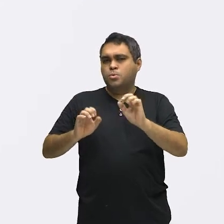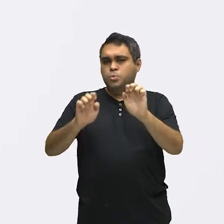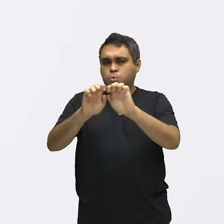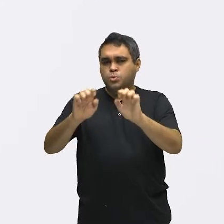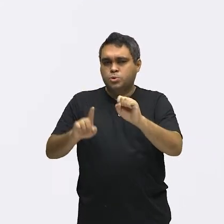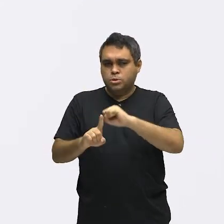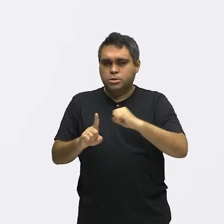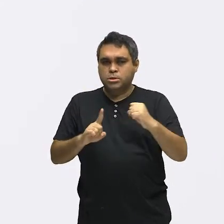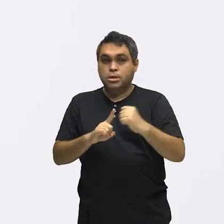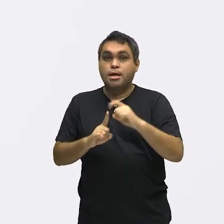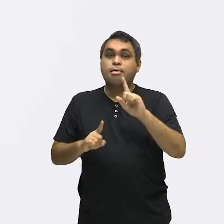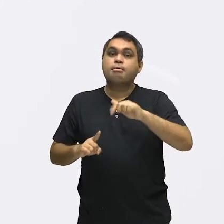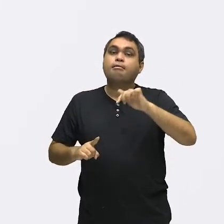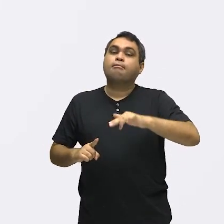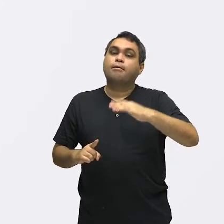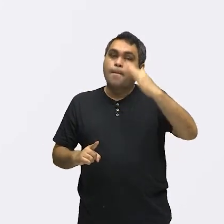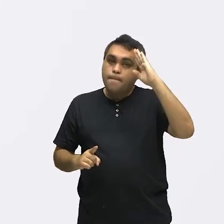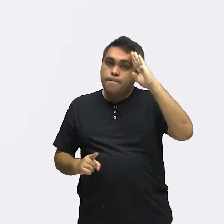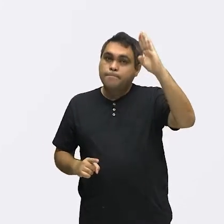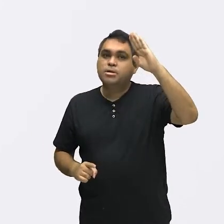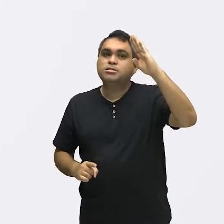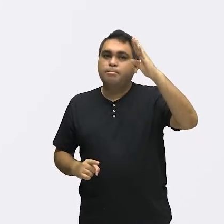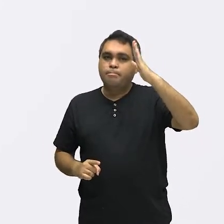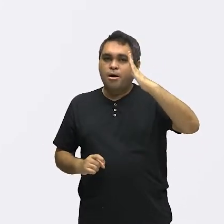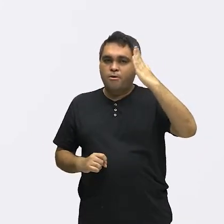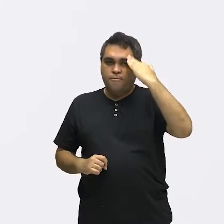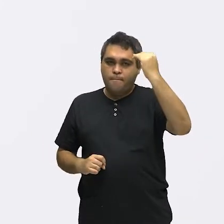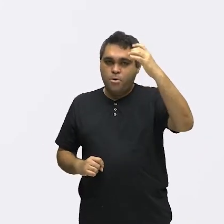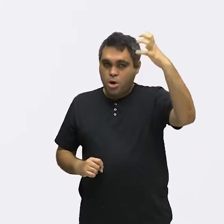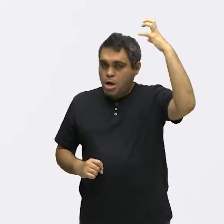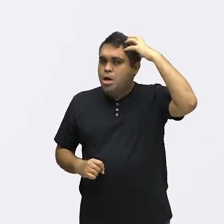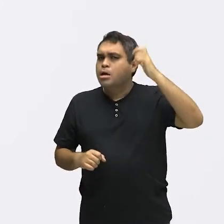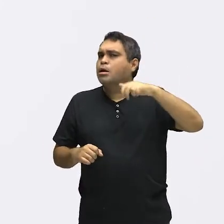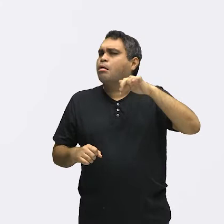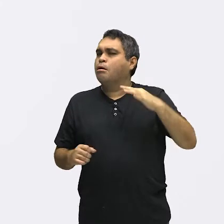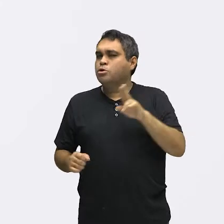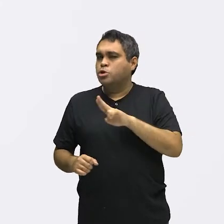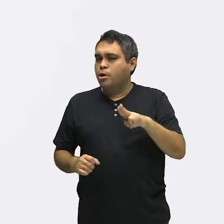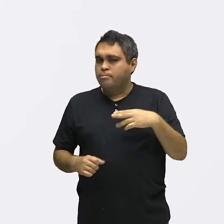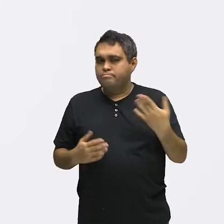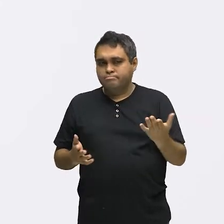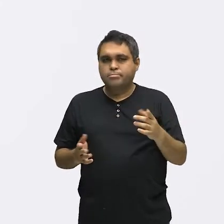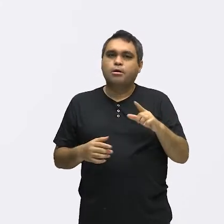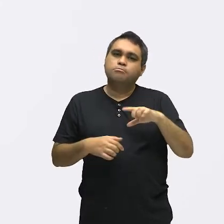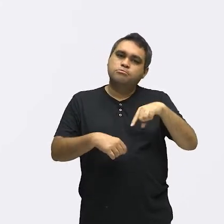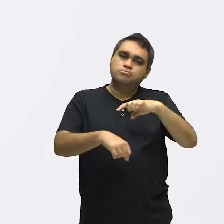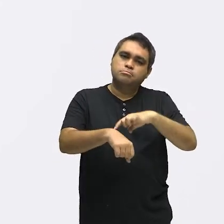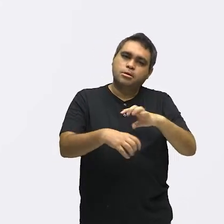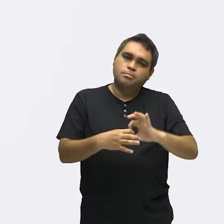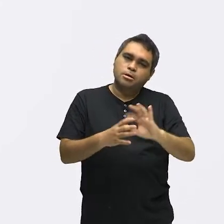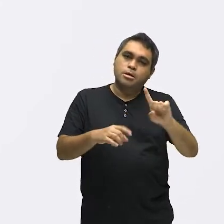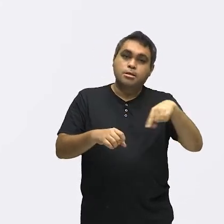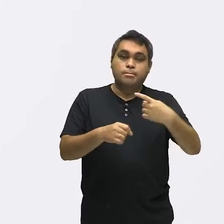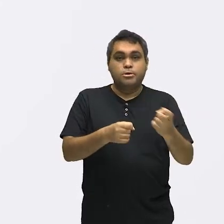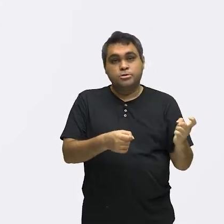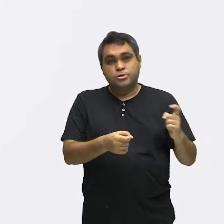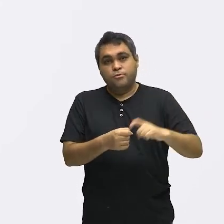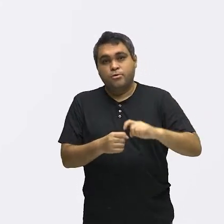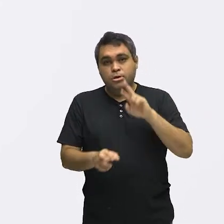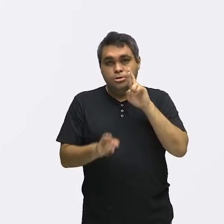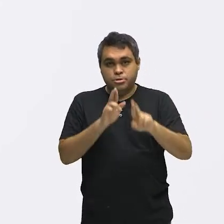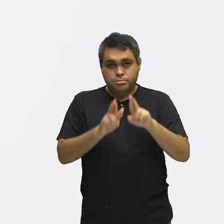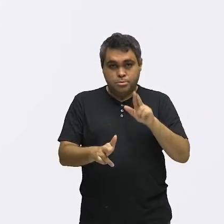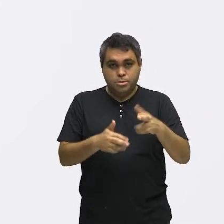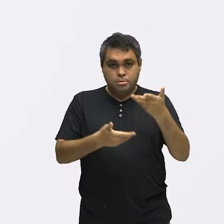principal representante, tá bom? Então fica aí essa questão para vocês, precisam refletir sobre ela. Daqui a pouquinho a gente volta e